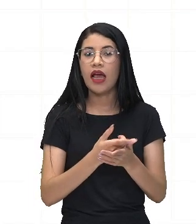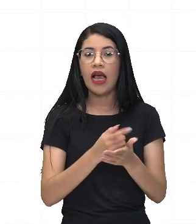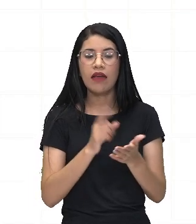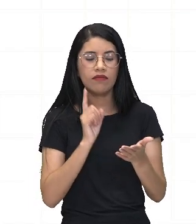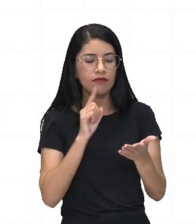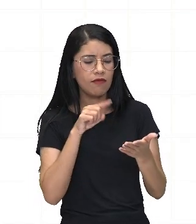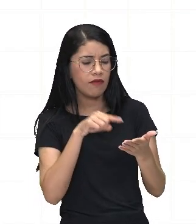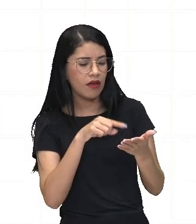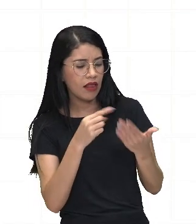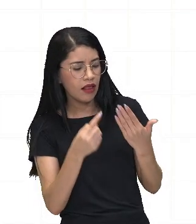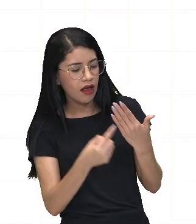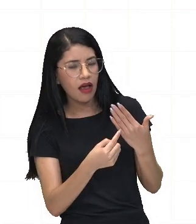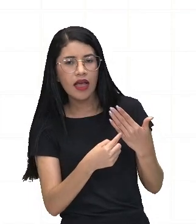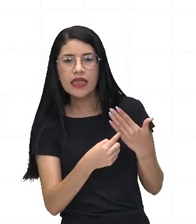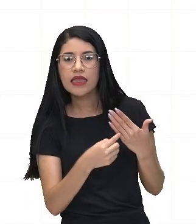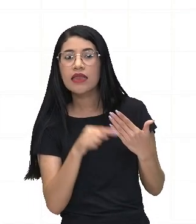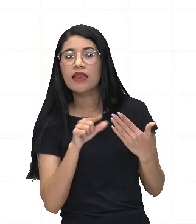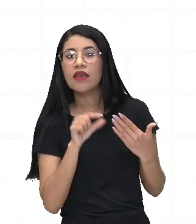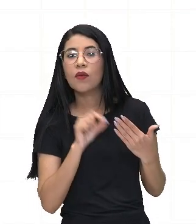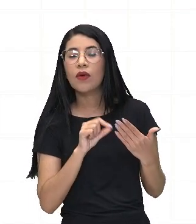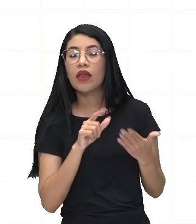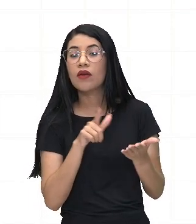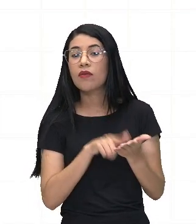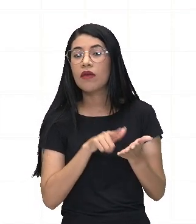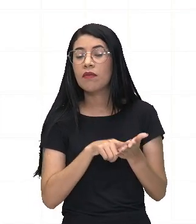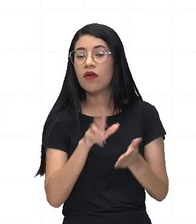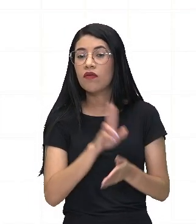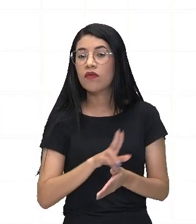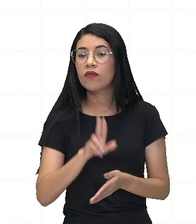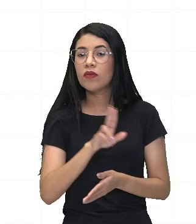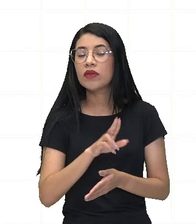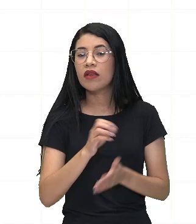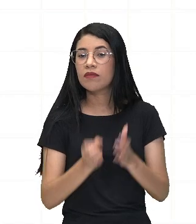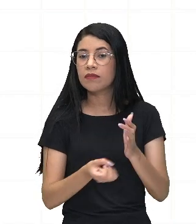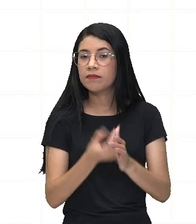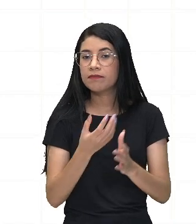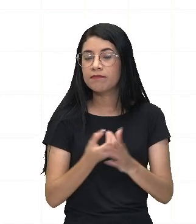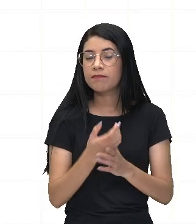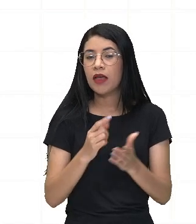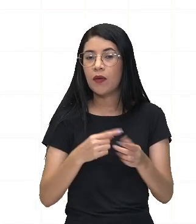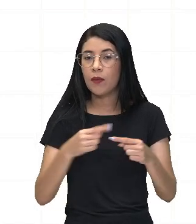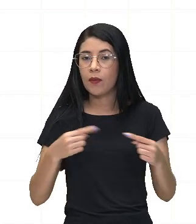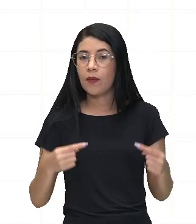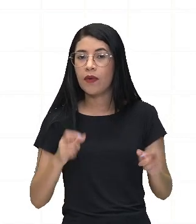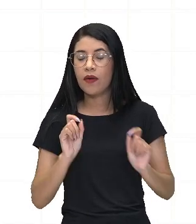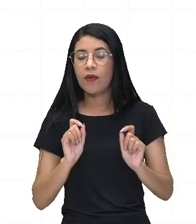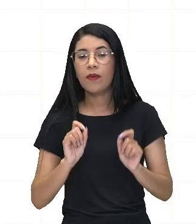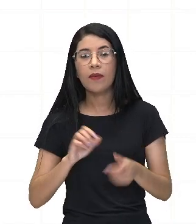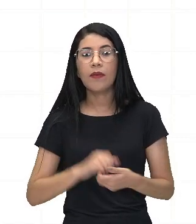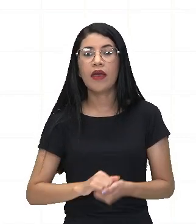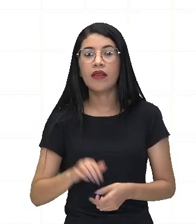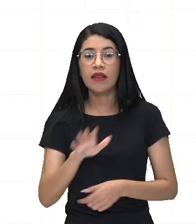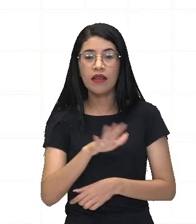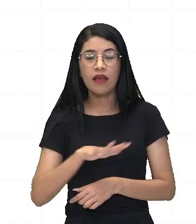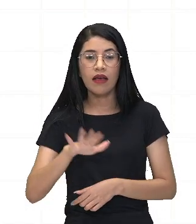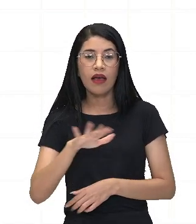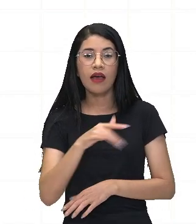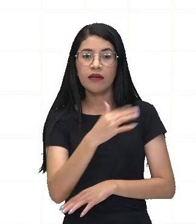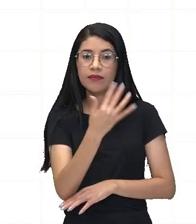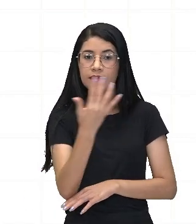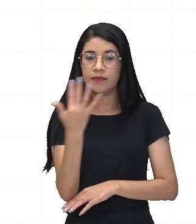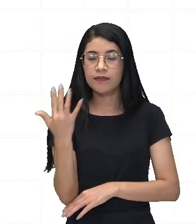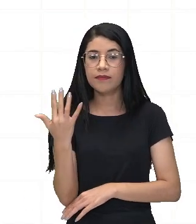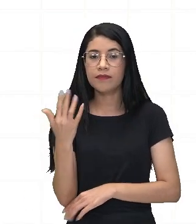atrás, quer dizer que a celulose que foi utilizada ali na fabricação desse papel, ela foi